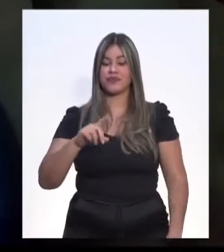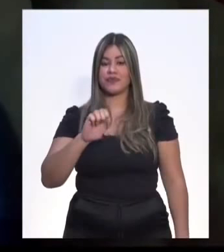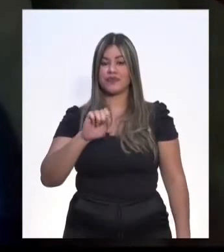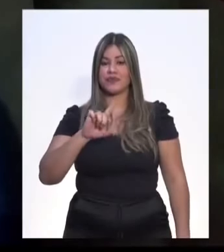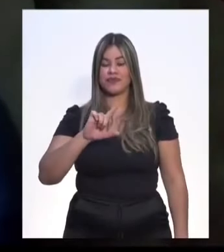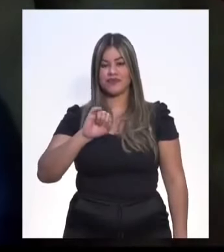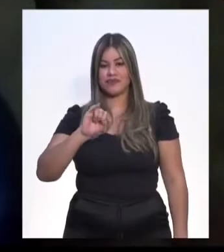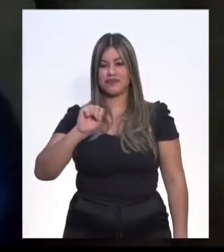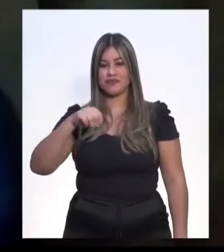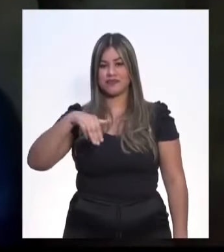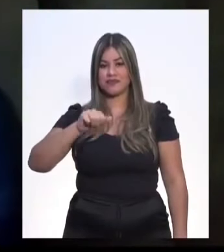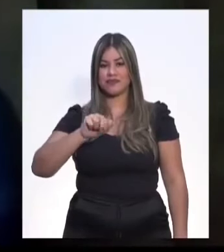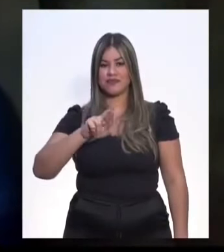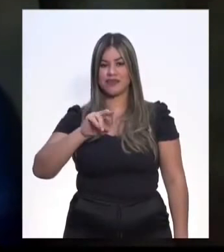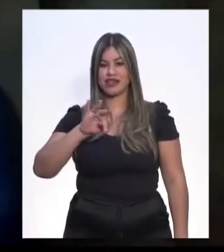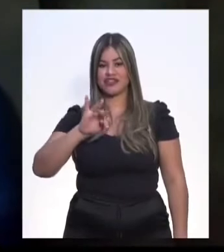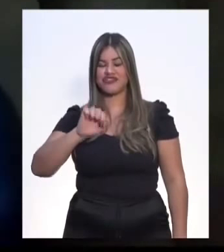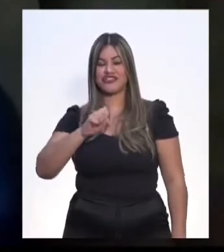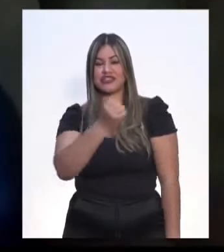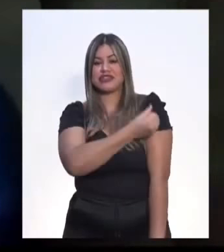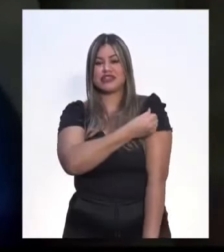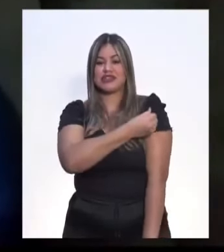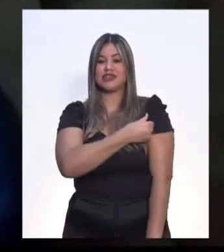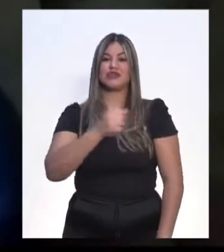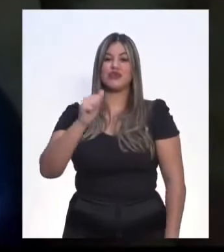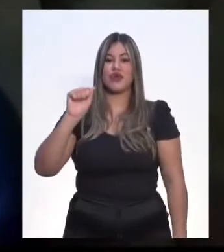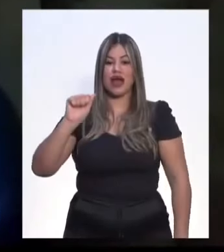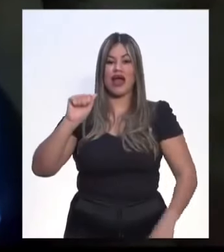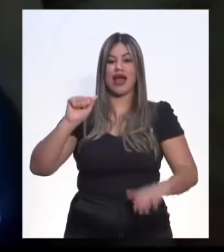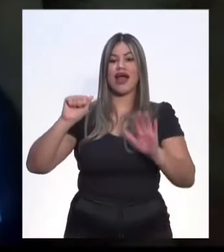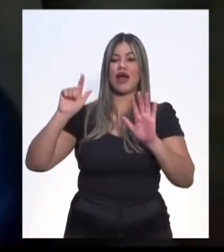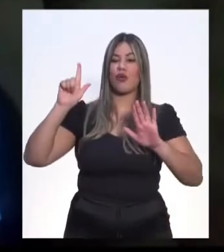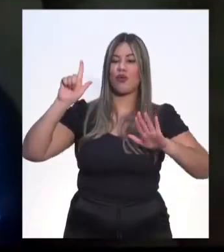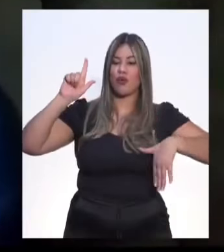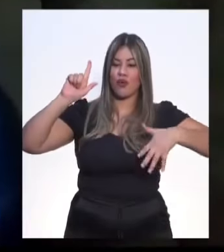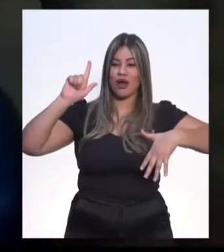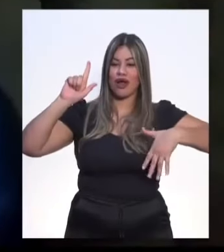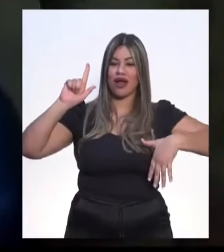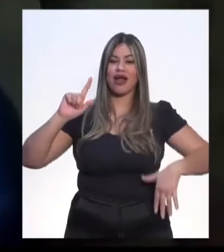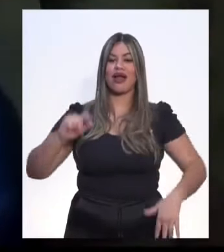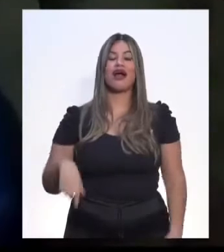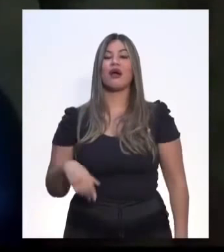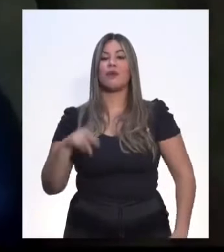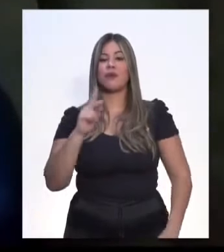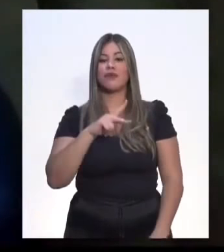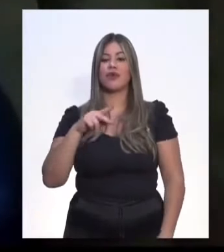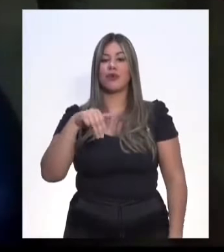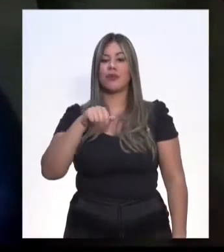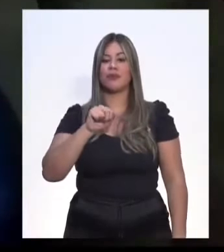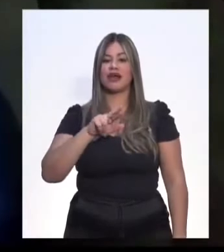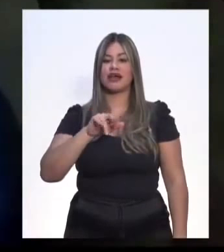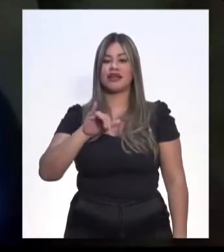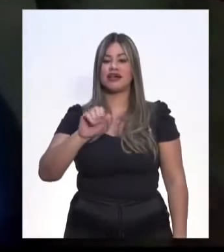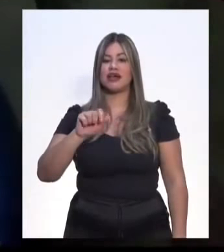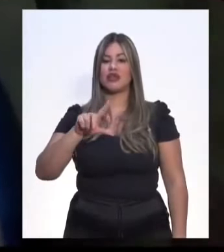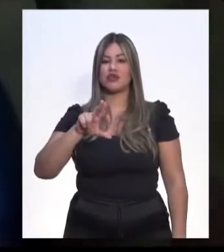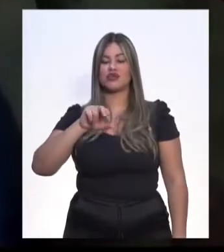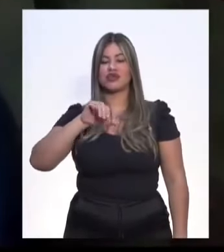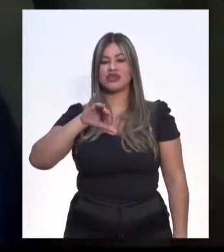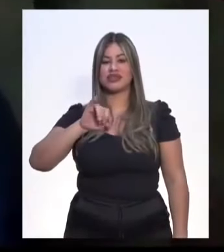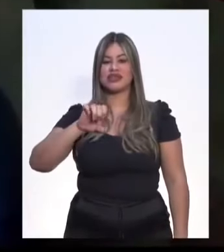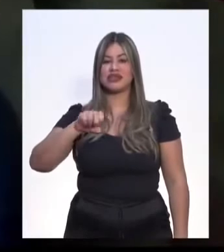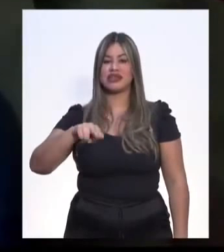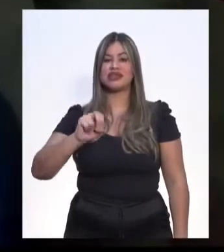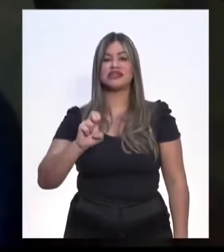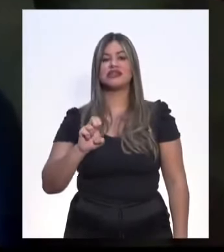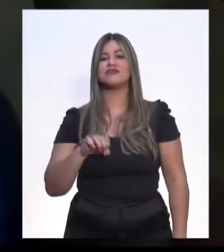Denis Martins do sexto A é do Guarujá e eu sou uma professora Maria Luciene e hoje eu irei falar